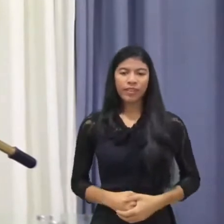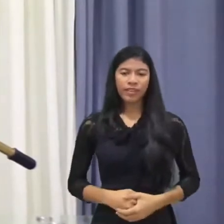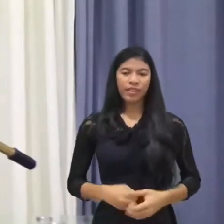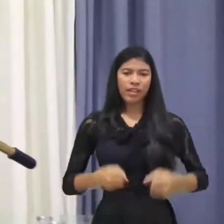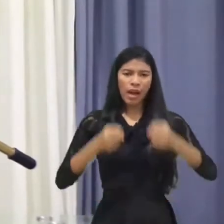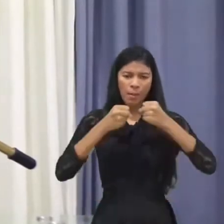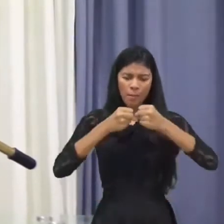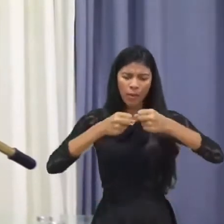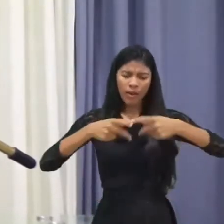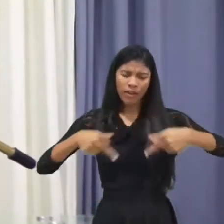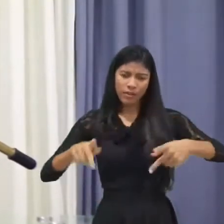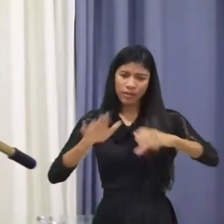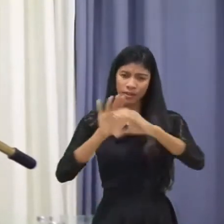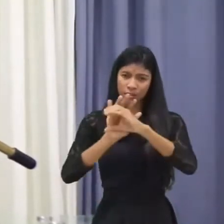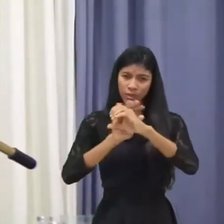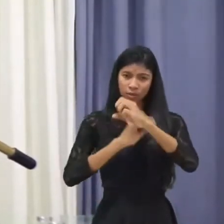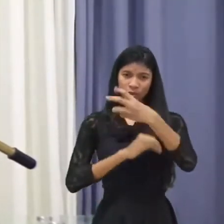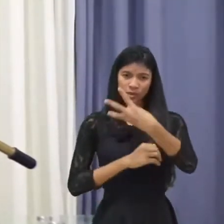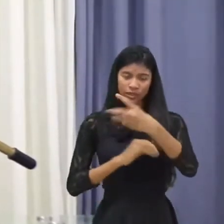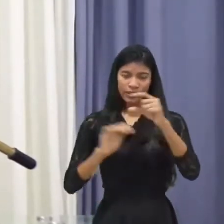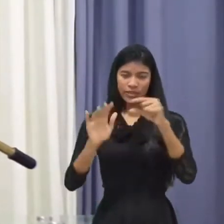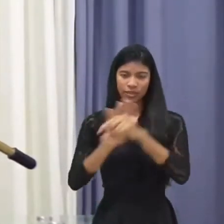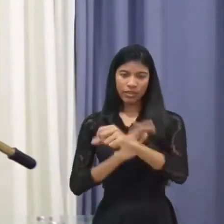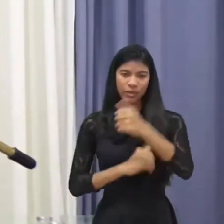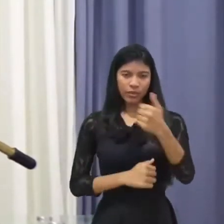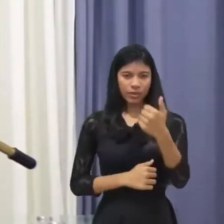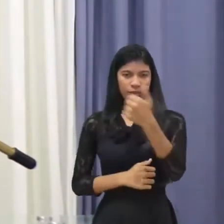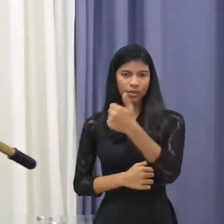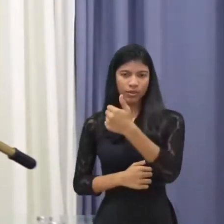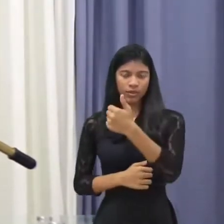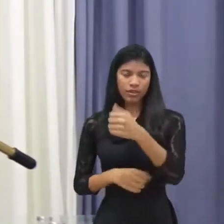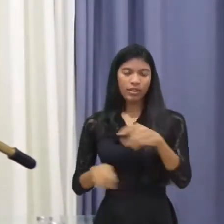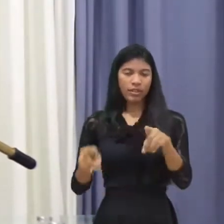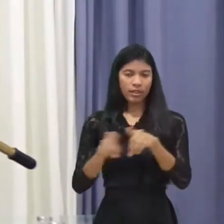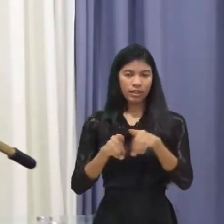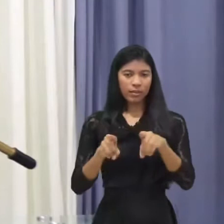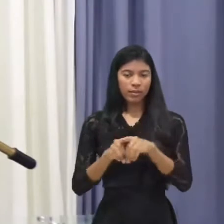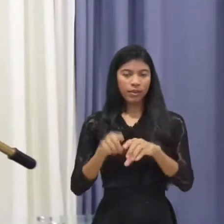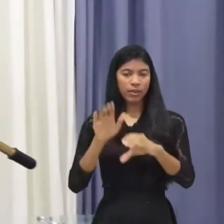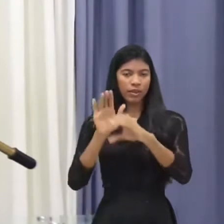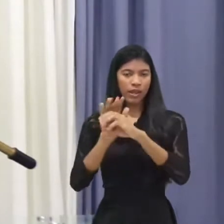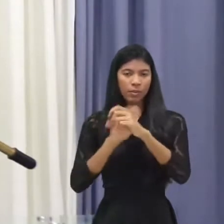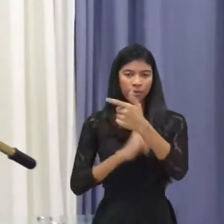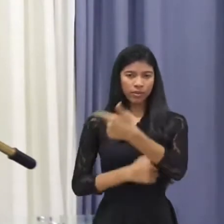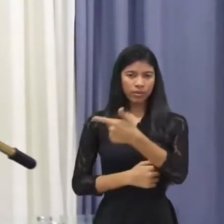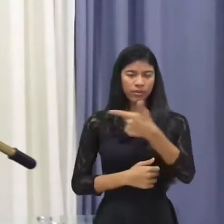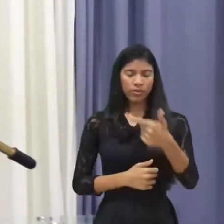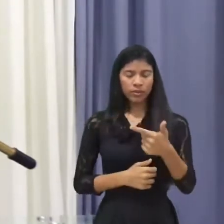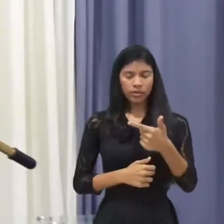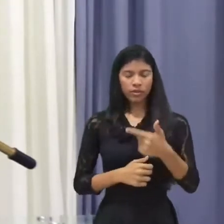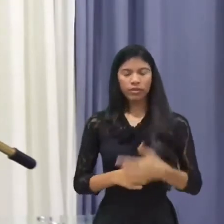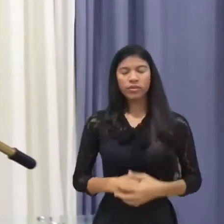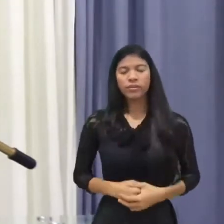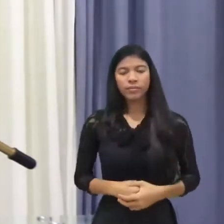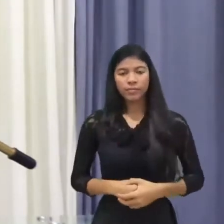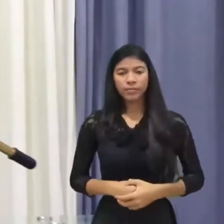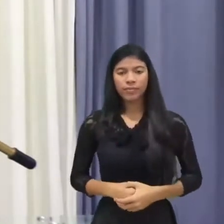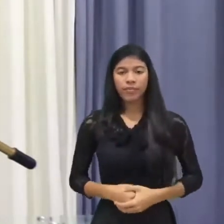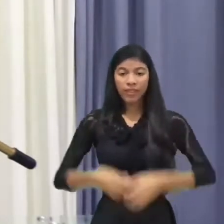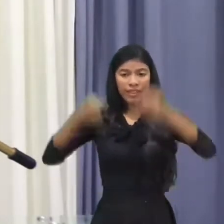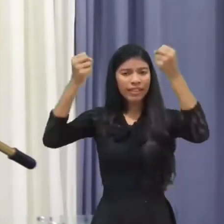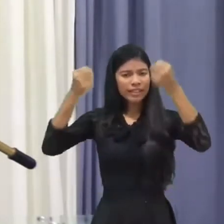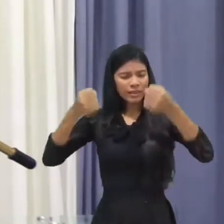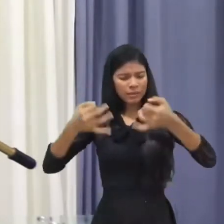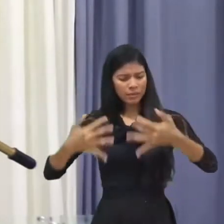3, verso 11, não é? Também o capítulo 22, versos 7, 12 e 20, vai nos